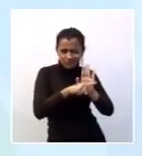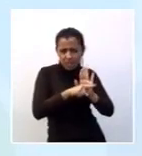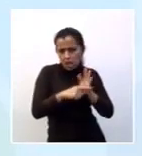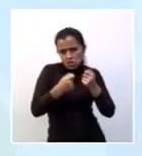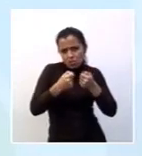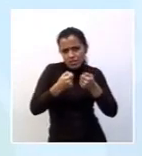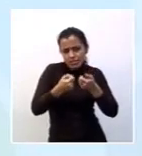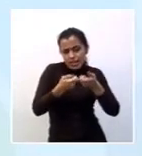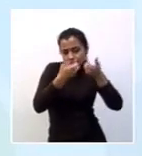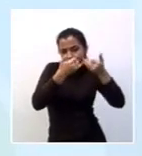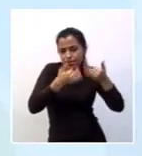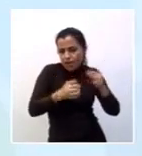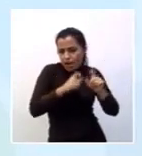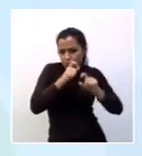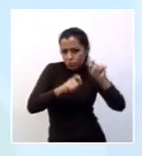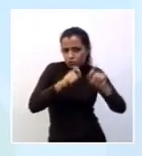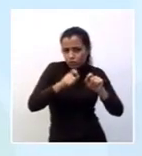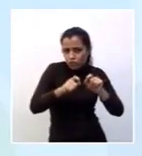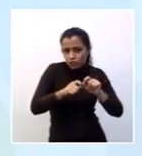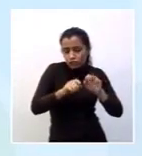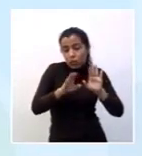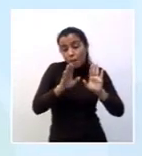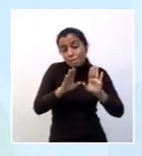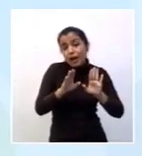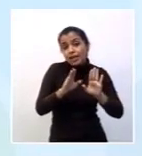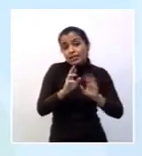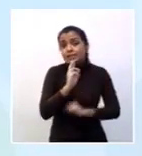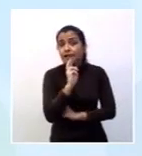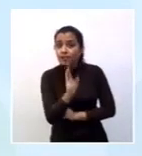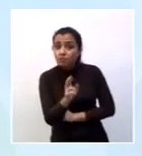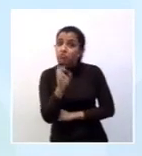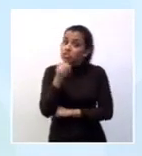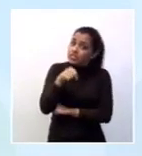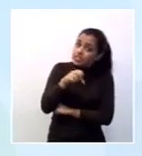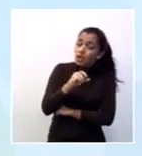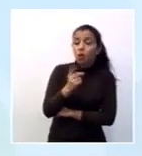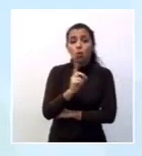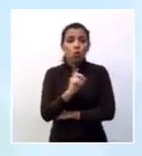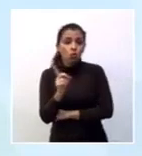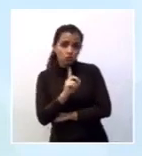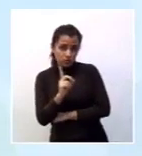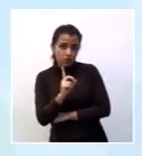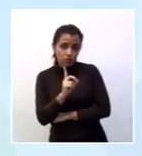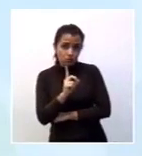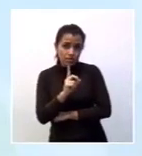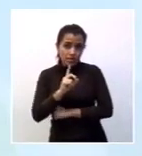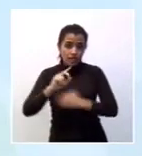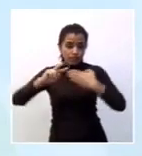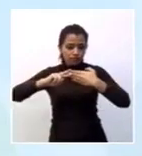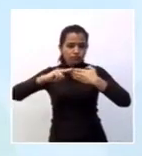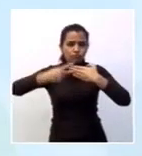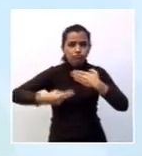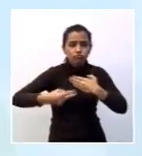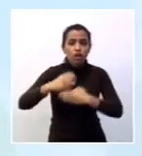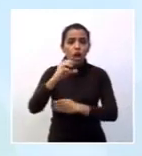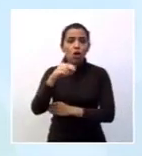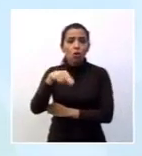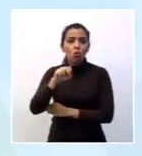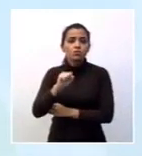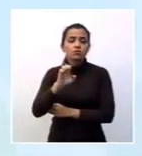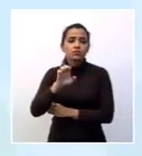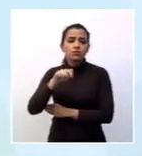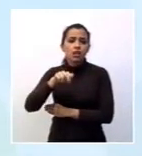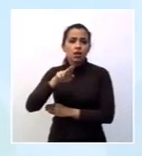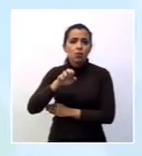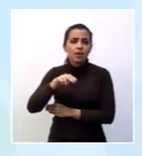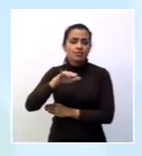visto de novo. Mas eu gostaria que vocês dissessem que se foi ou não e quais foram essas consequências para a sua vida ou dessa pessoa.